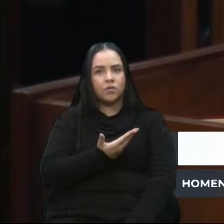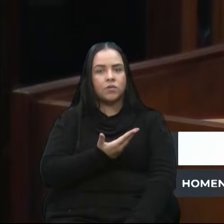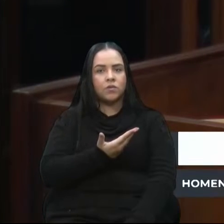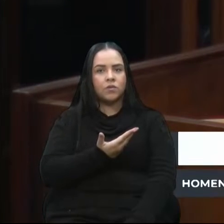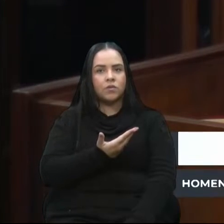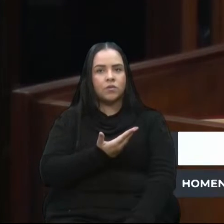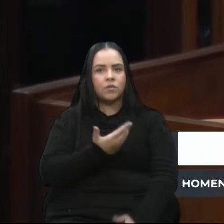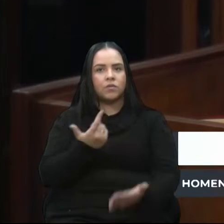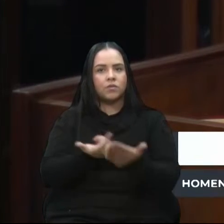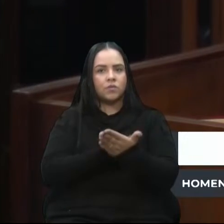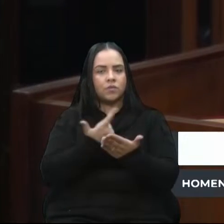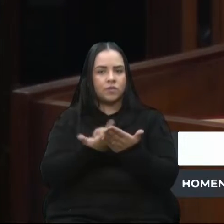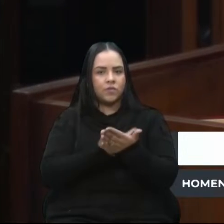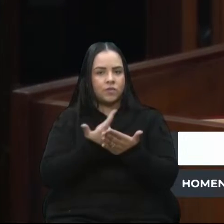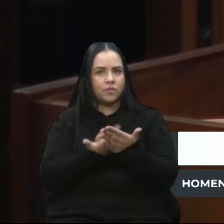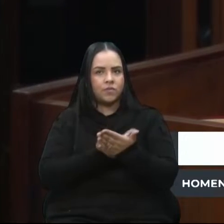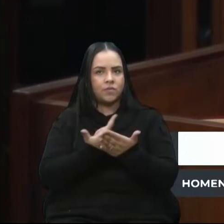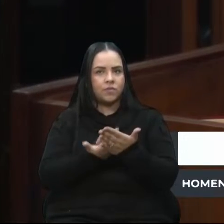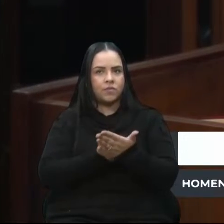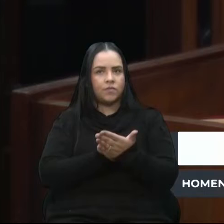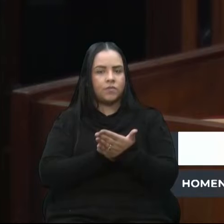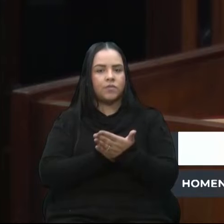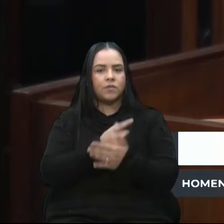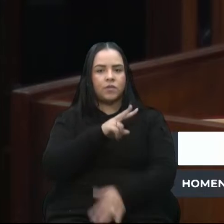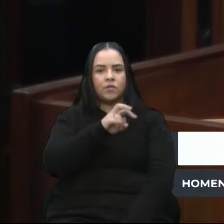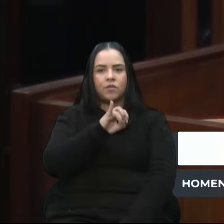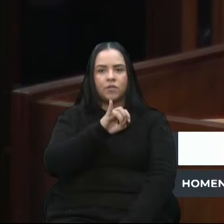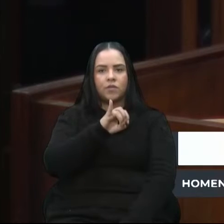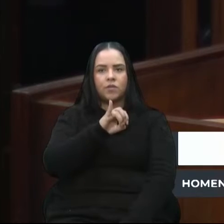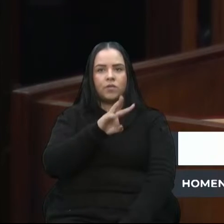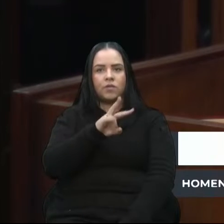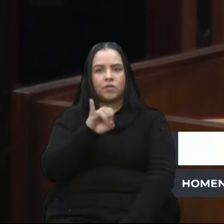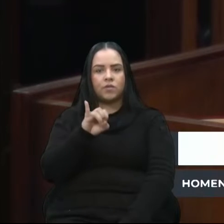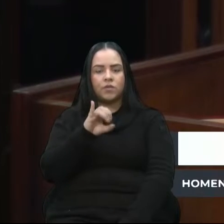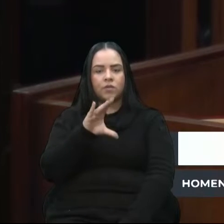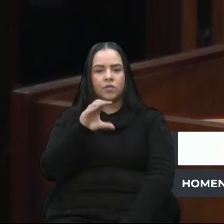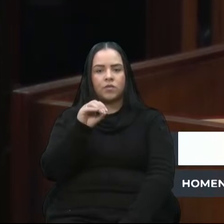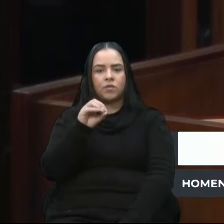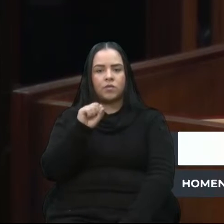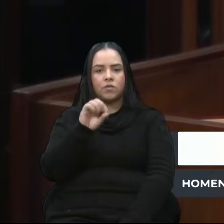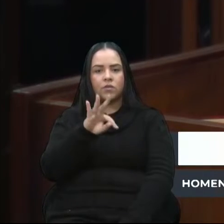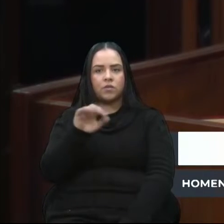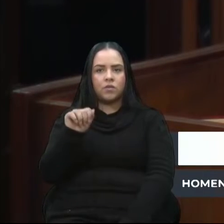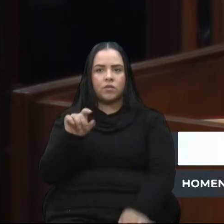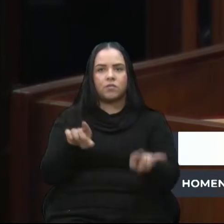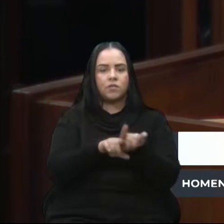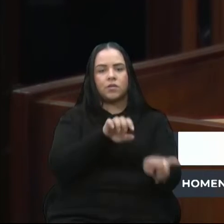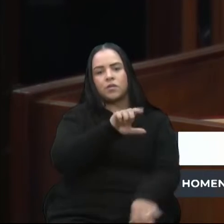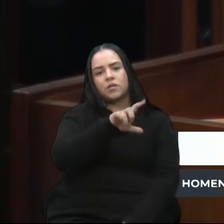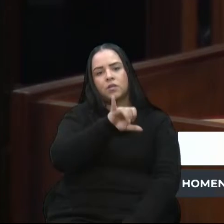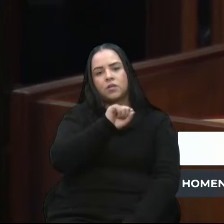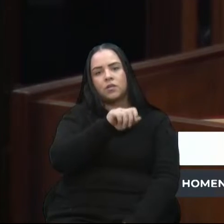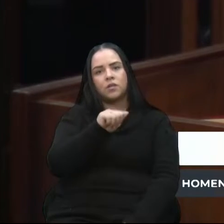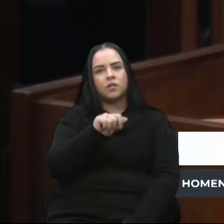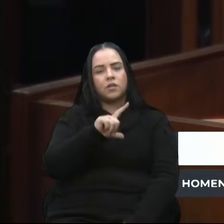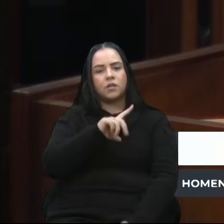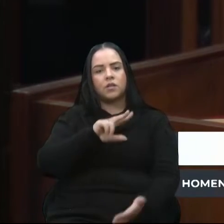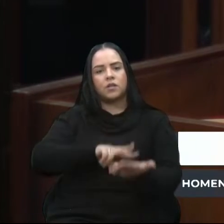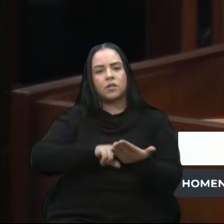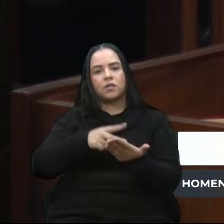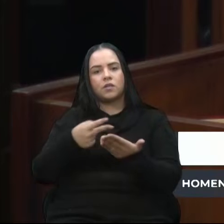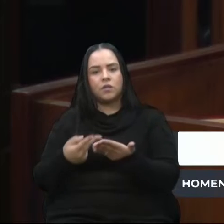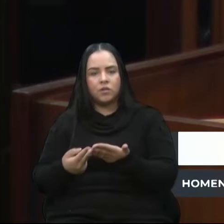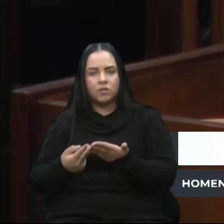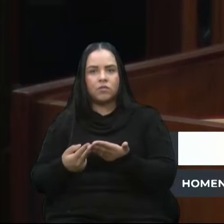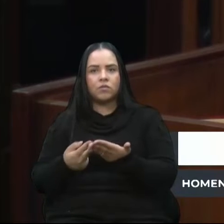Strega Zabumbada, da Vivi Costa e da Eloisa Batichetti, com tradução para o